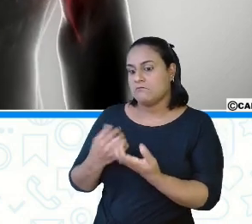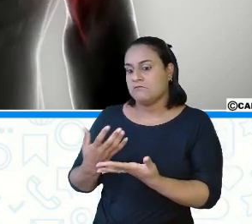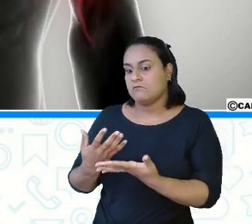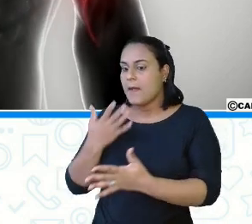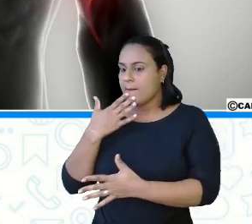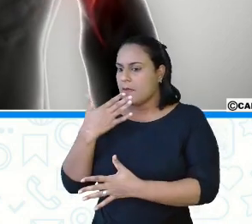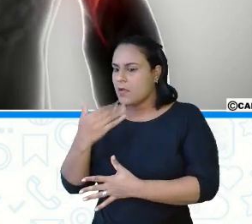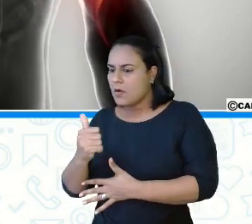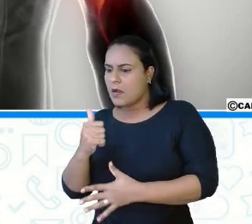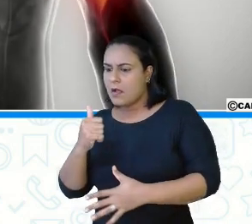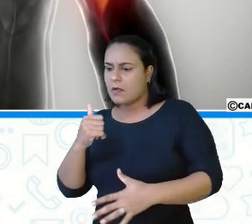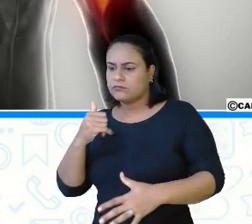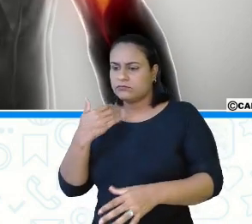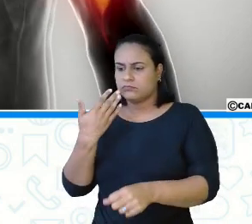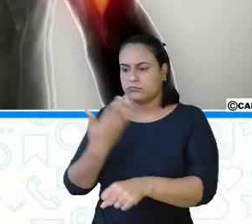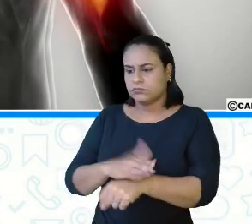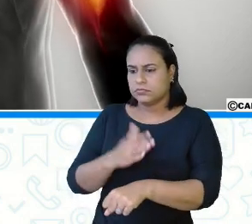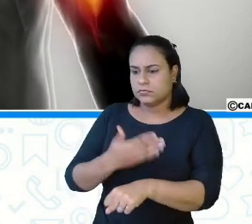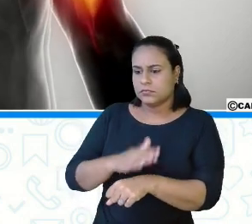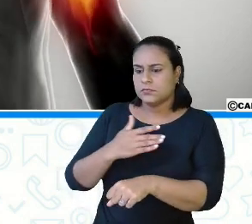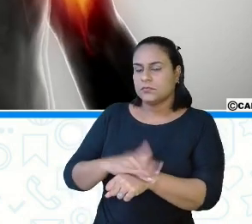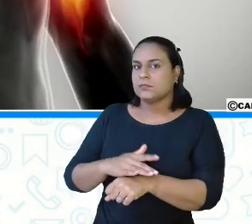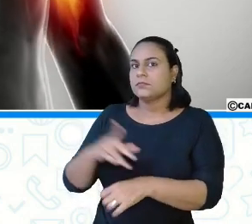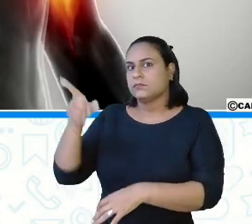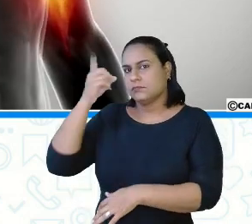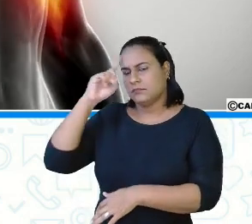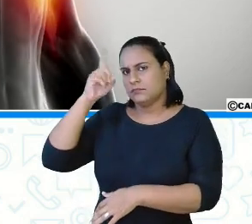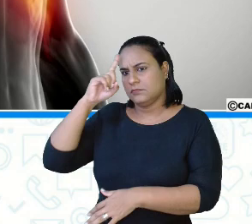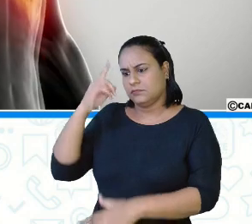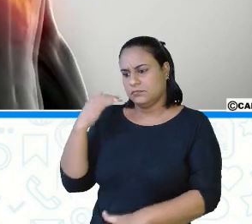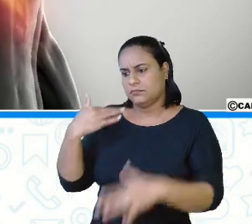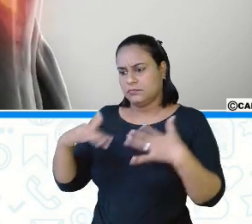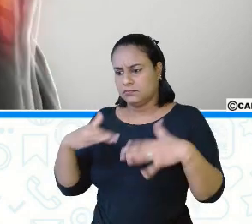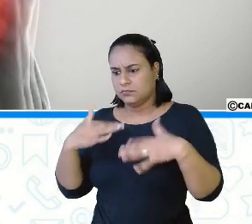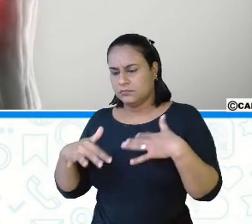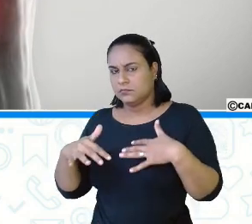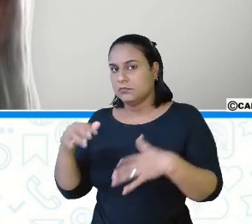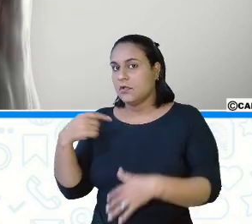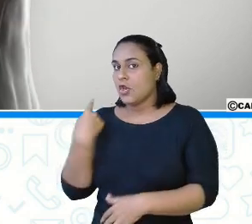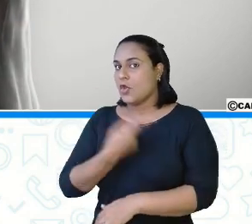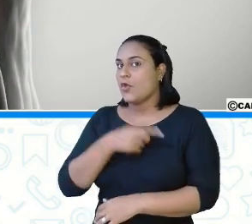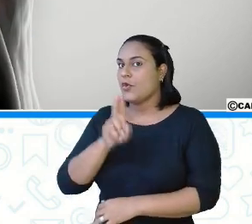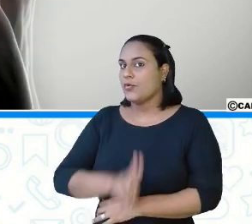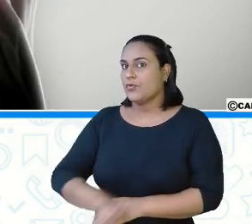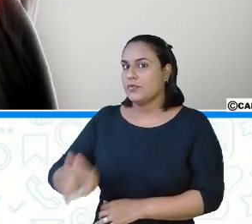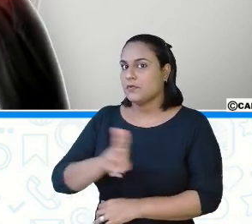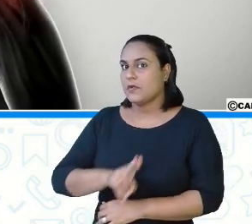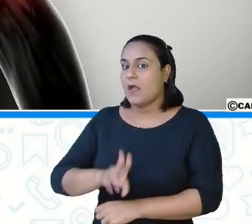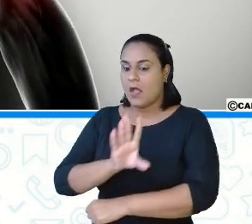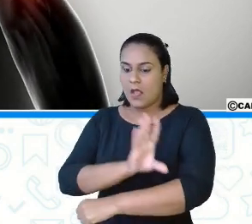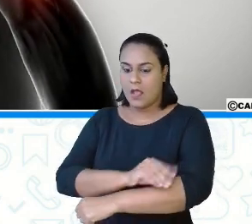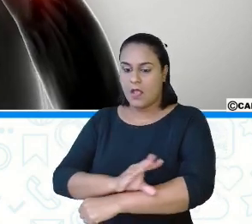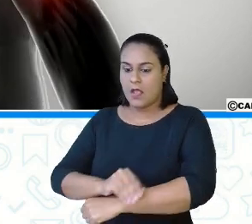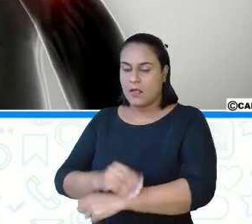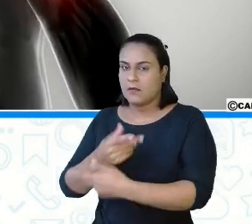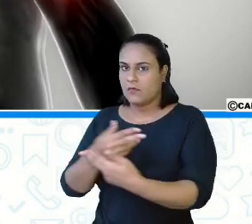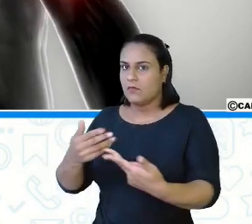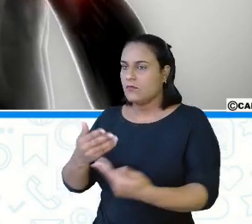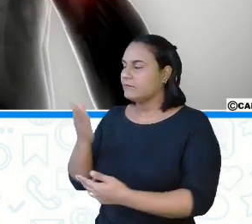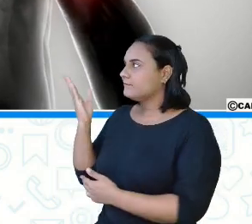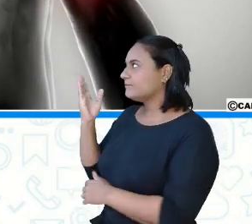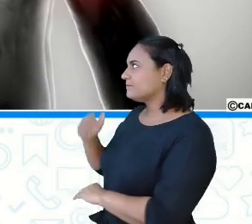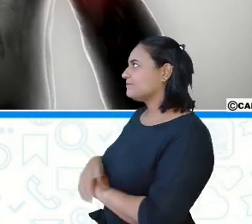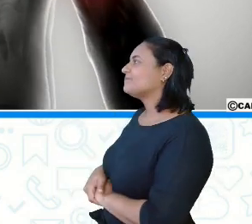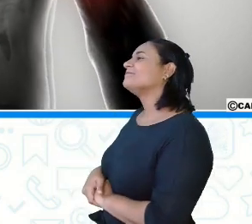desenvolver atividades do nosso dia a dia, nós utilizamos os músculos. Pois